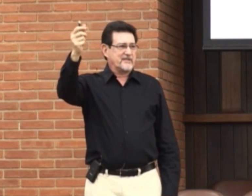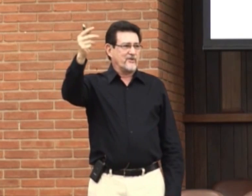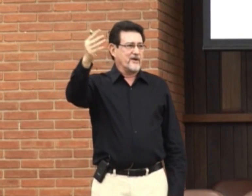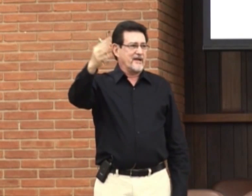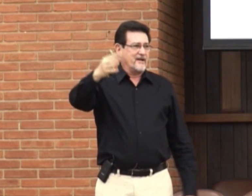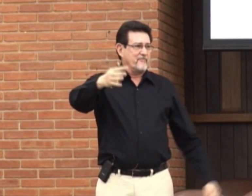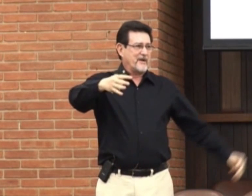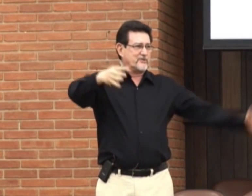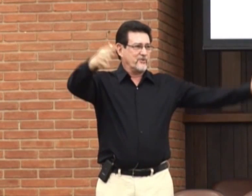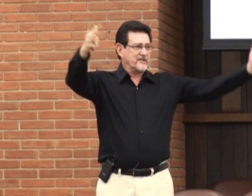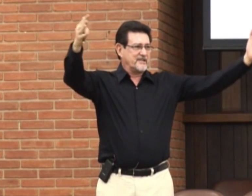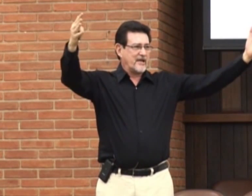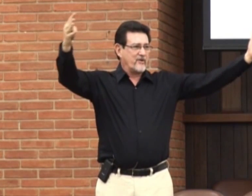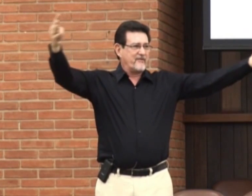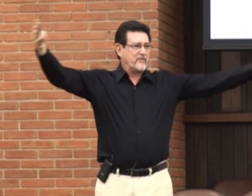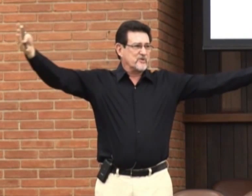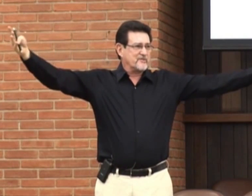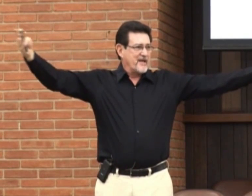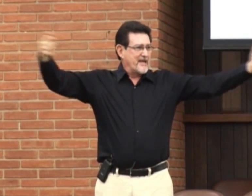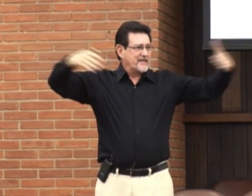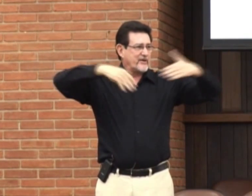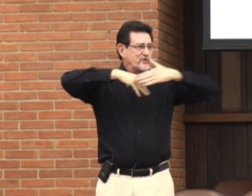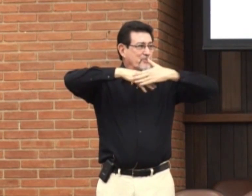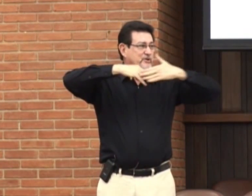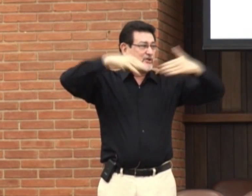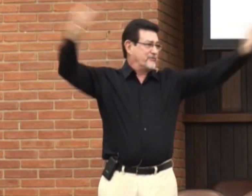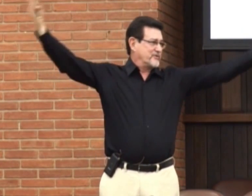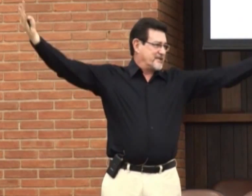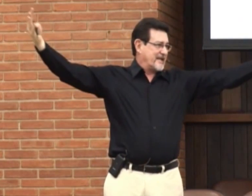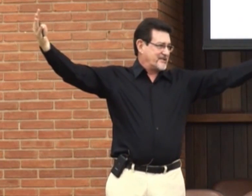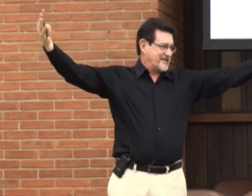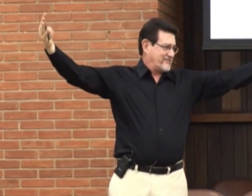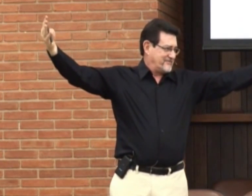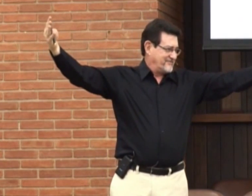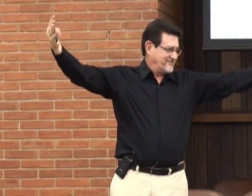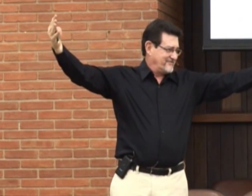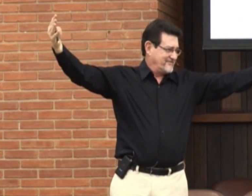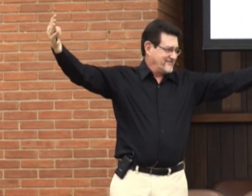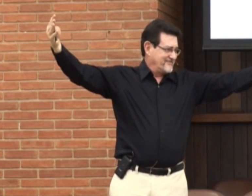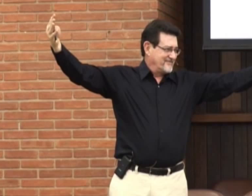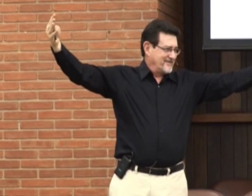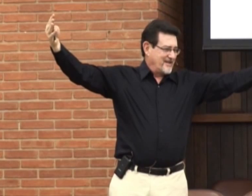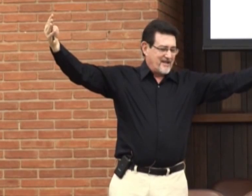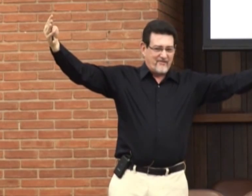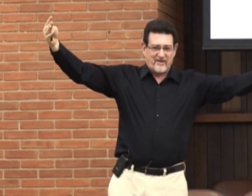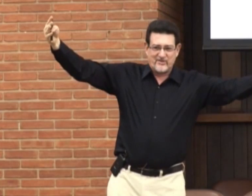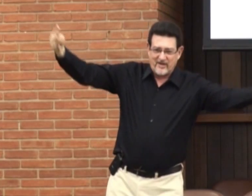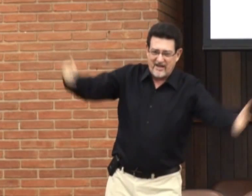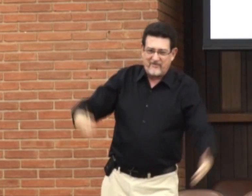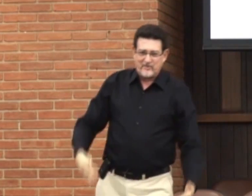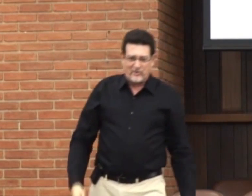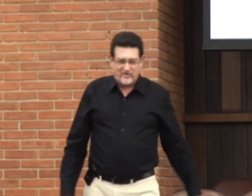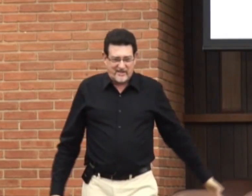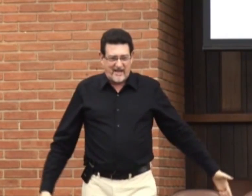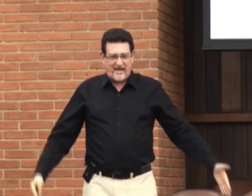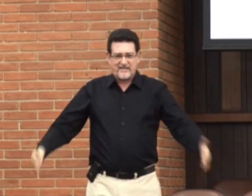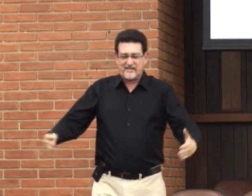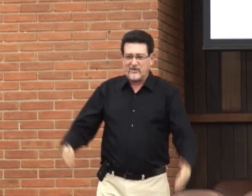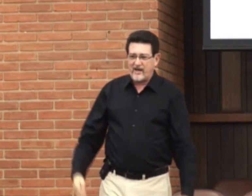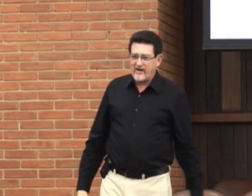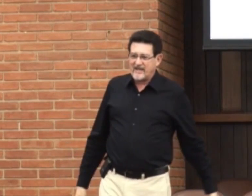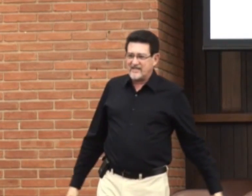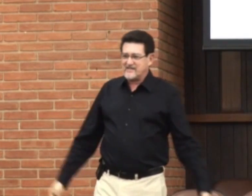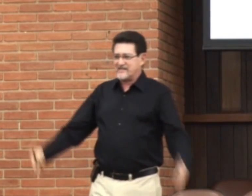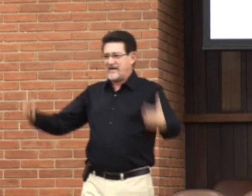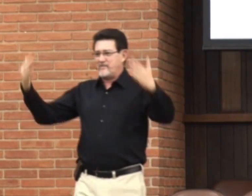então uma senhora, pastor, disse, agora vamos ter os motivos de gratidão. Uma senhora levantou-se lá e